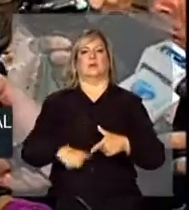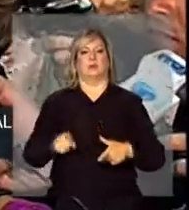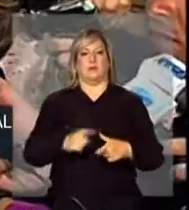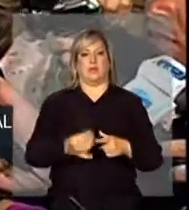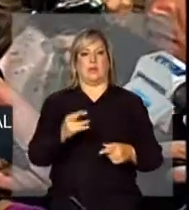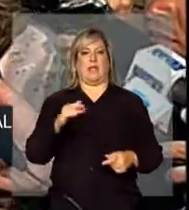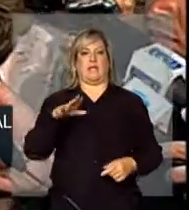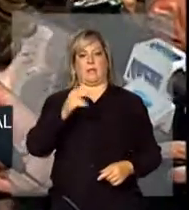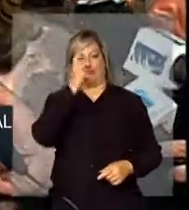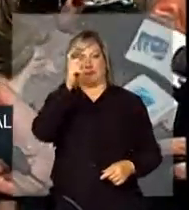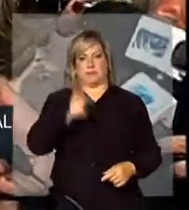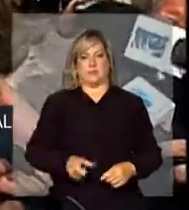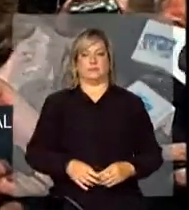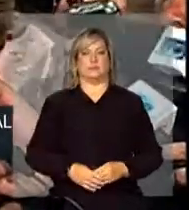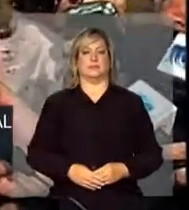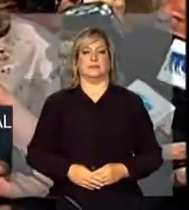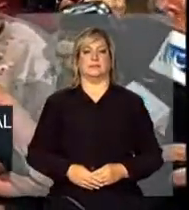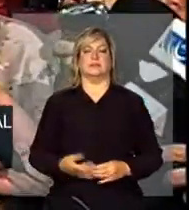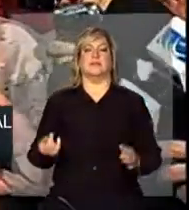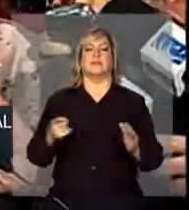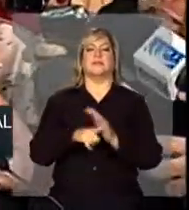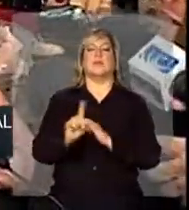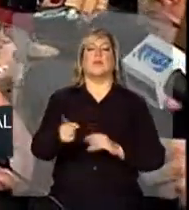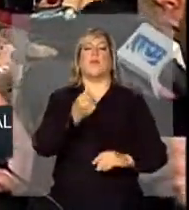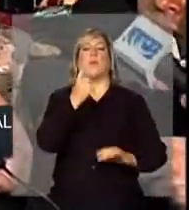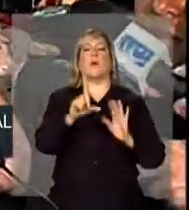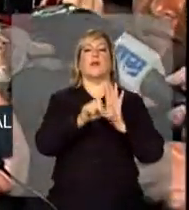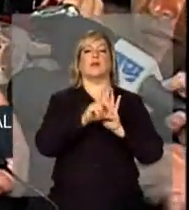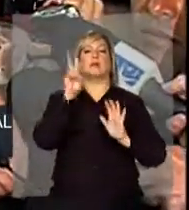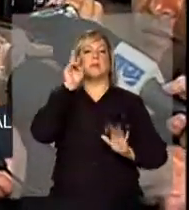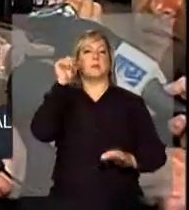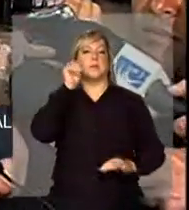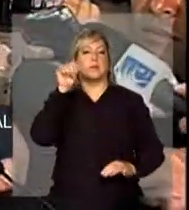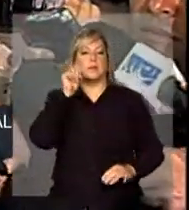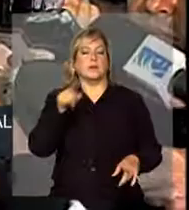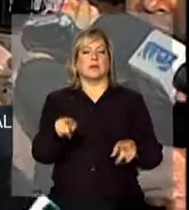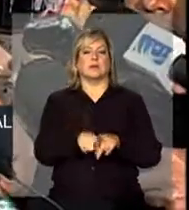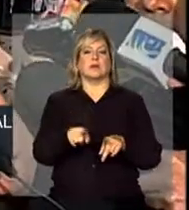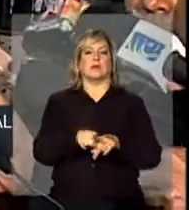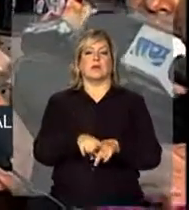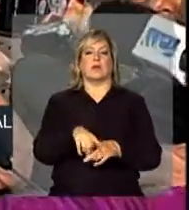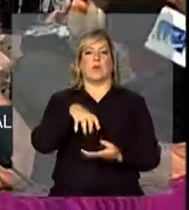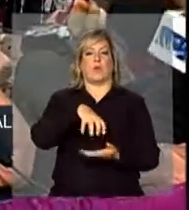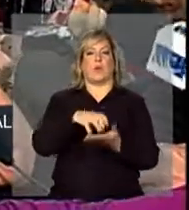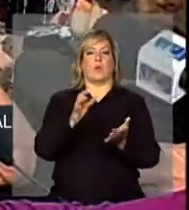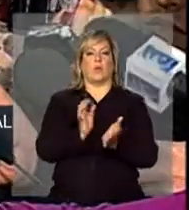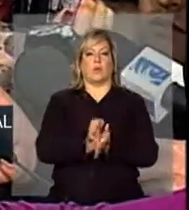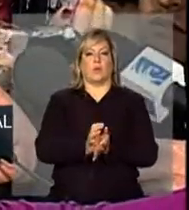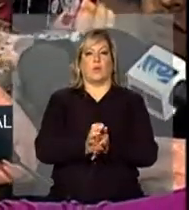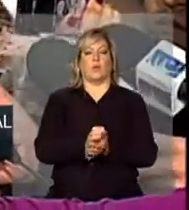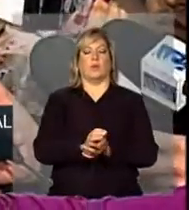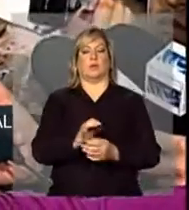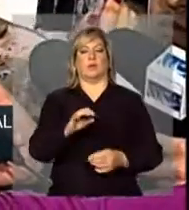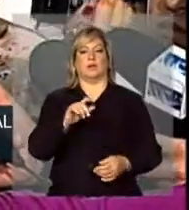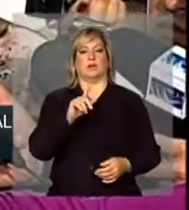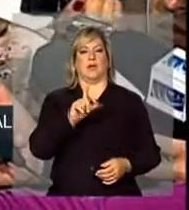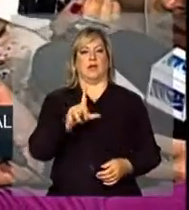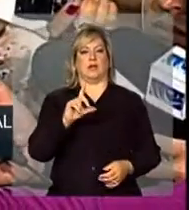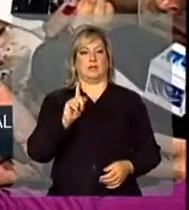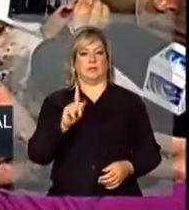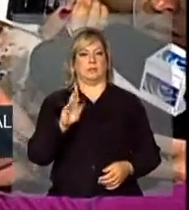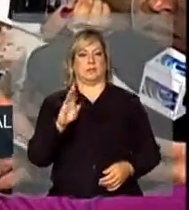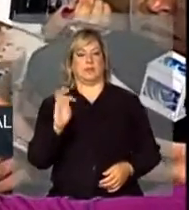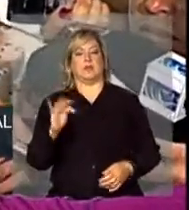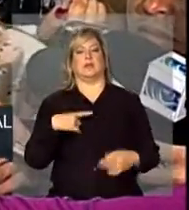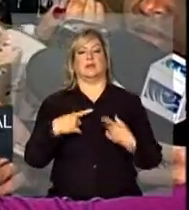tráfico de seres humanos. A ideia é juntar uma única legislação, a questão das mulheres, da comunidade LGBT, das minorias e do trabalho escravo, conseguir fazer uma